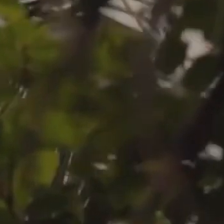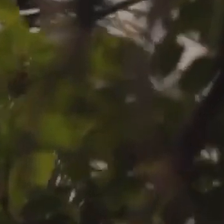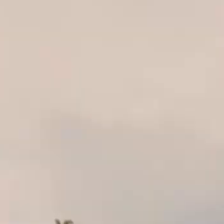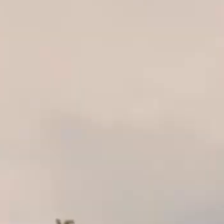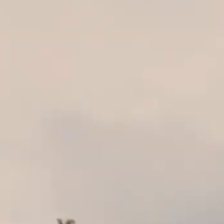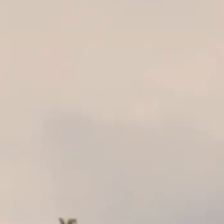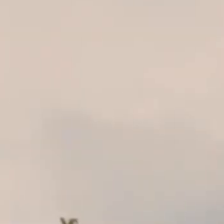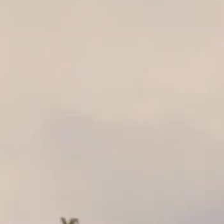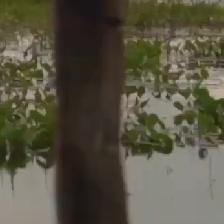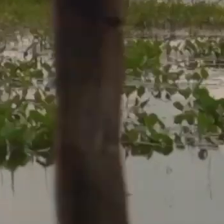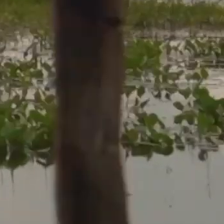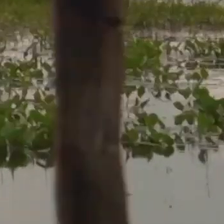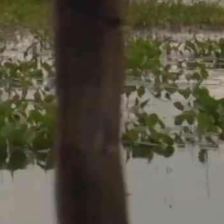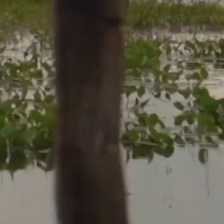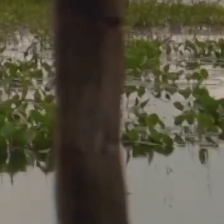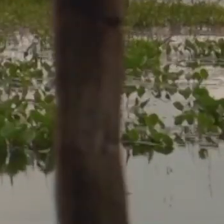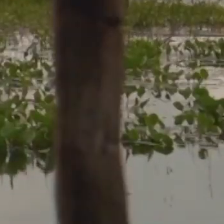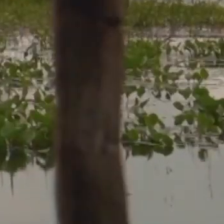amada, Brasil.